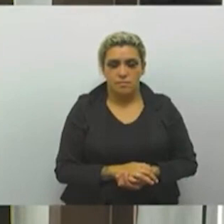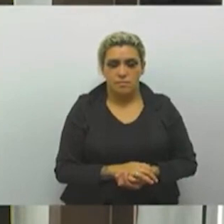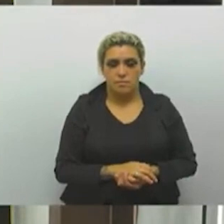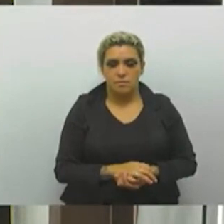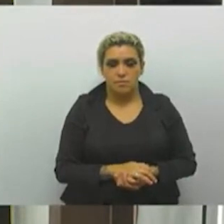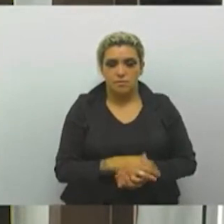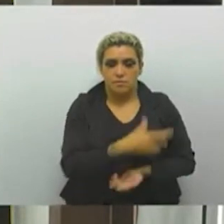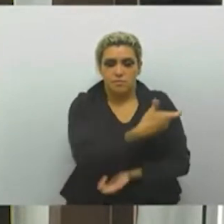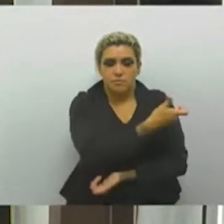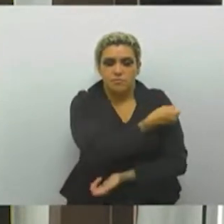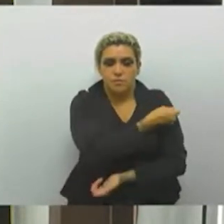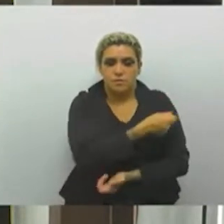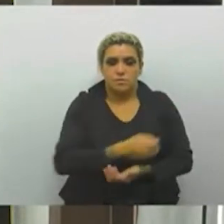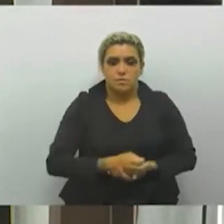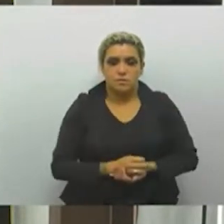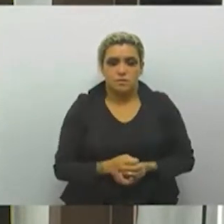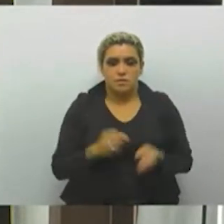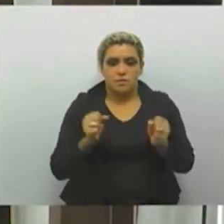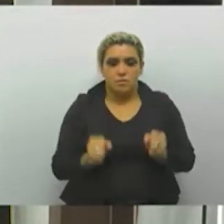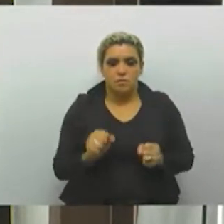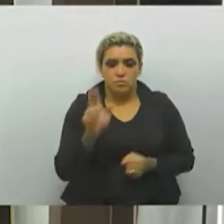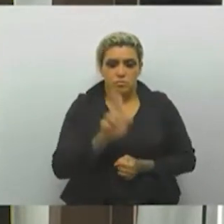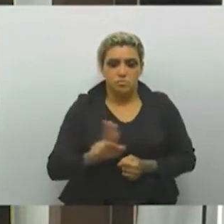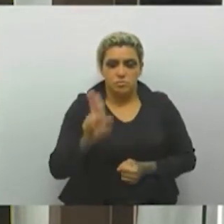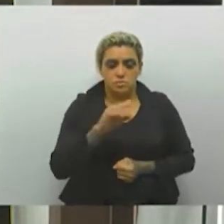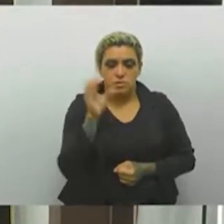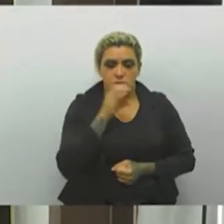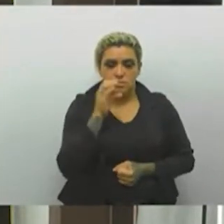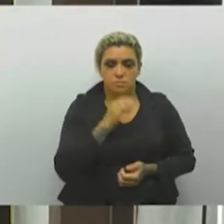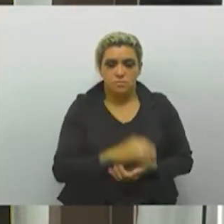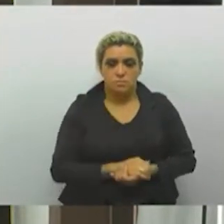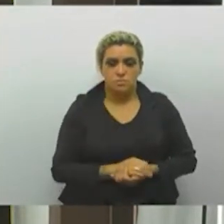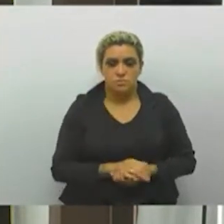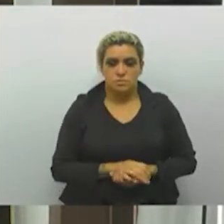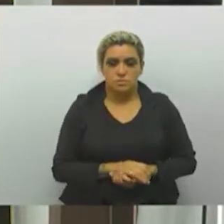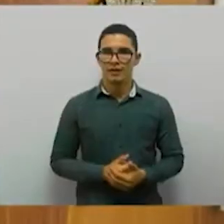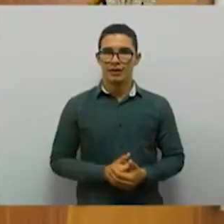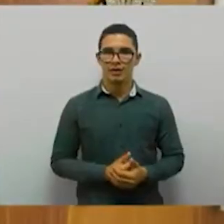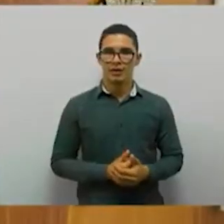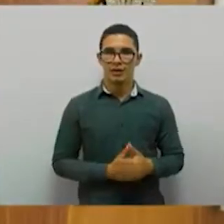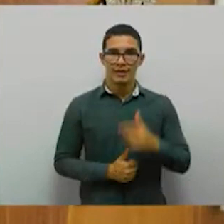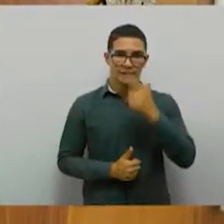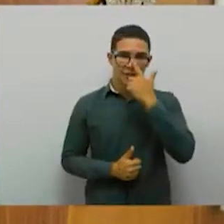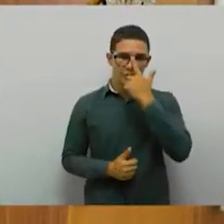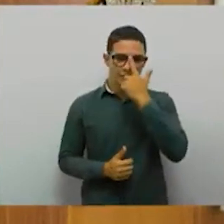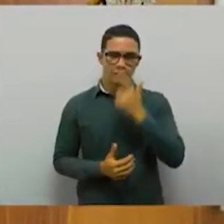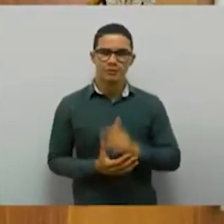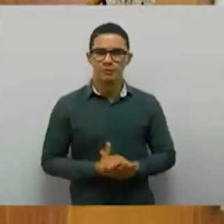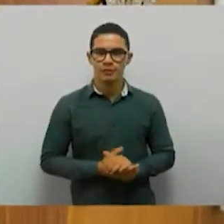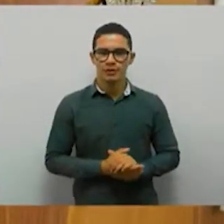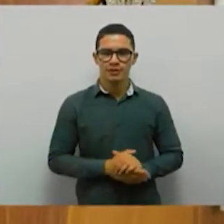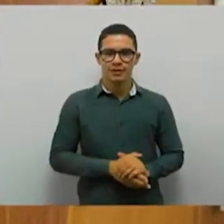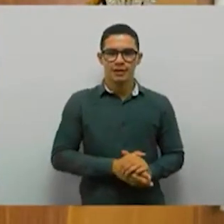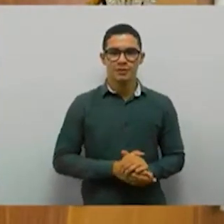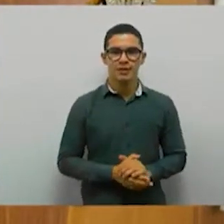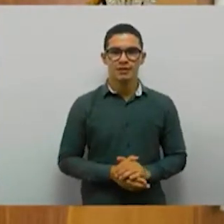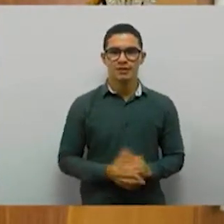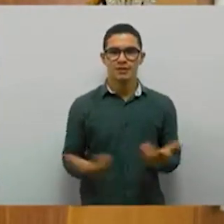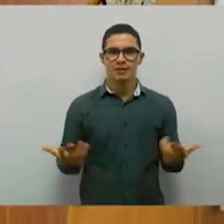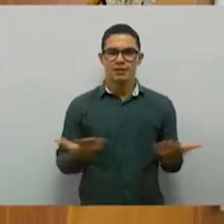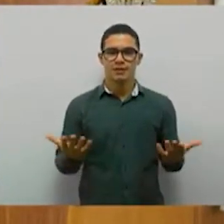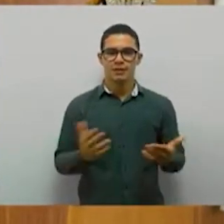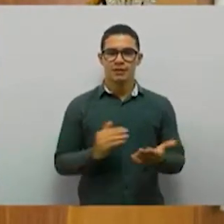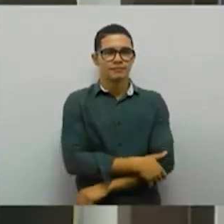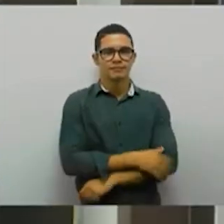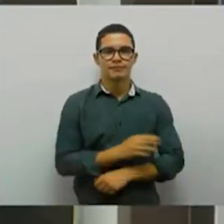vacinas que possa possa com urgência dar assistência lá para poder resolver isso a preocupação com as fortes chuvas também